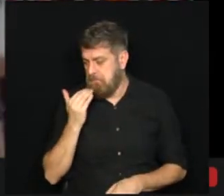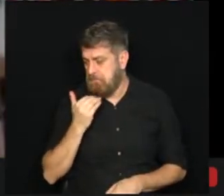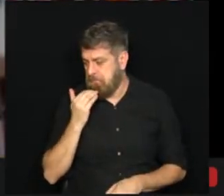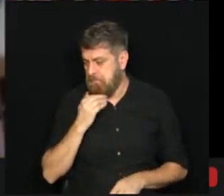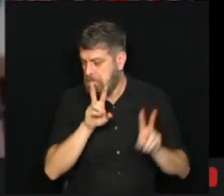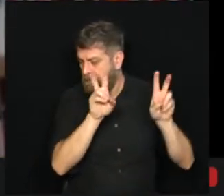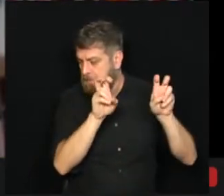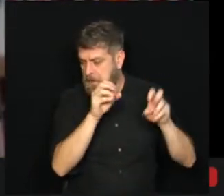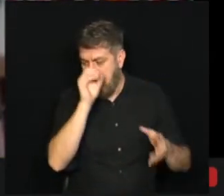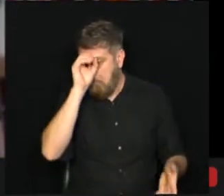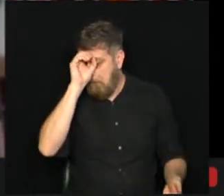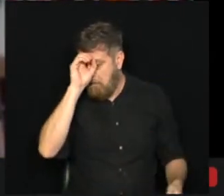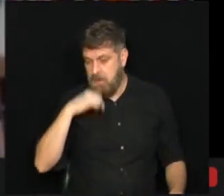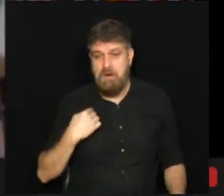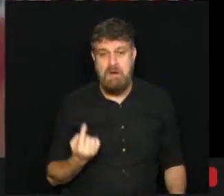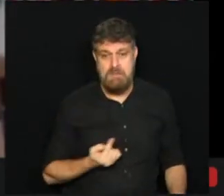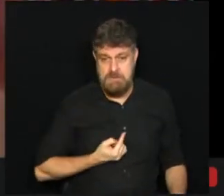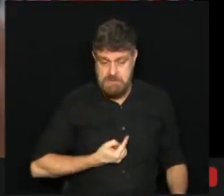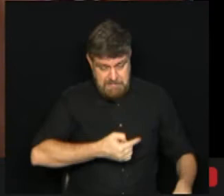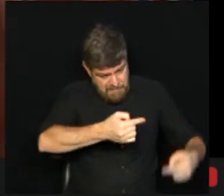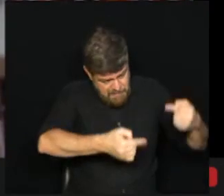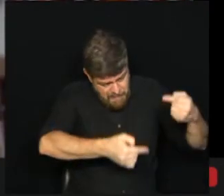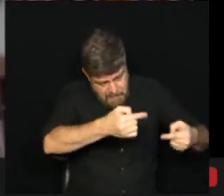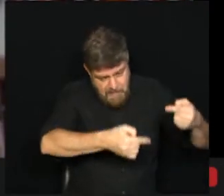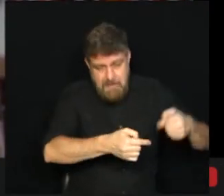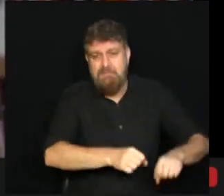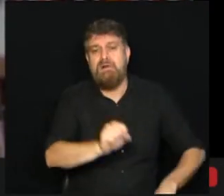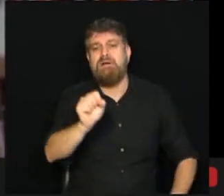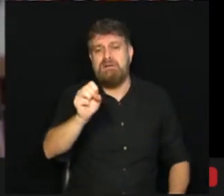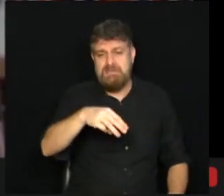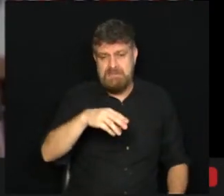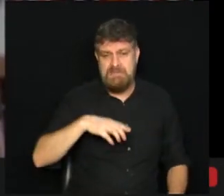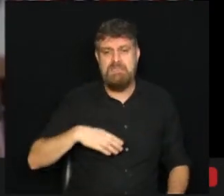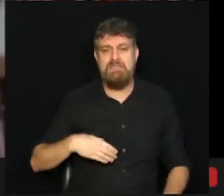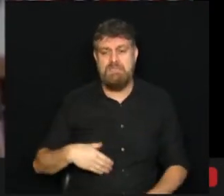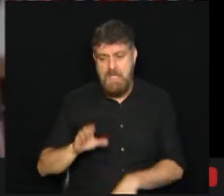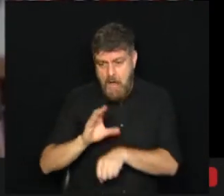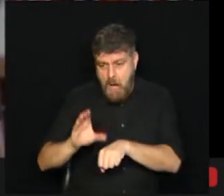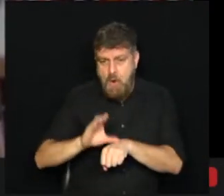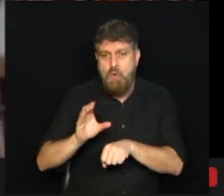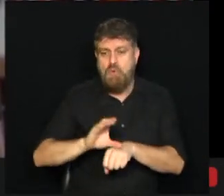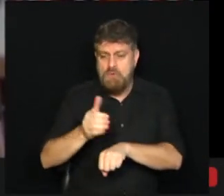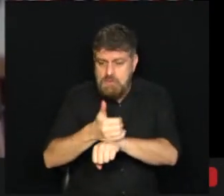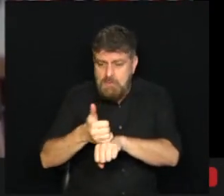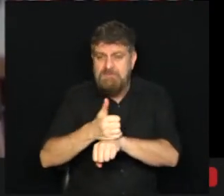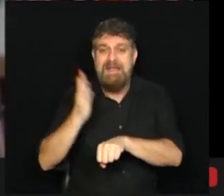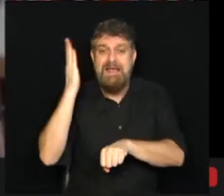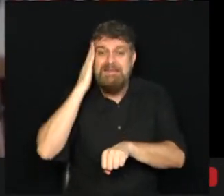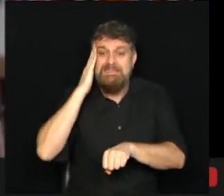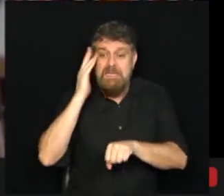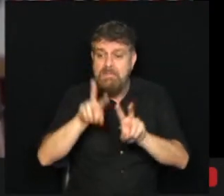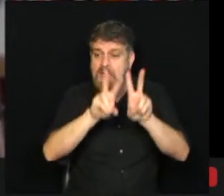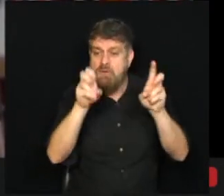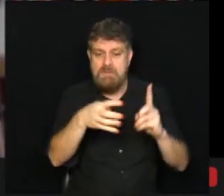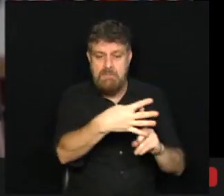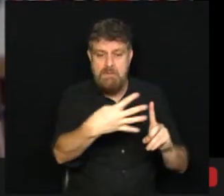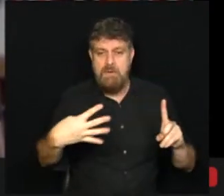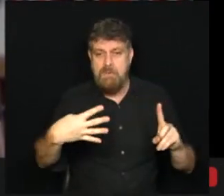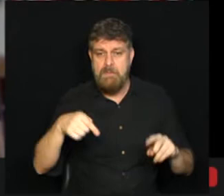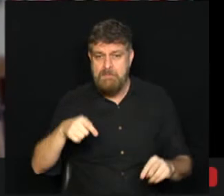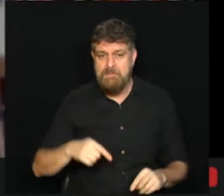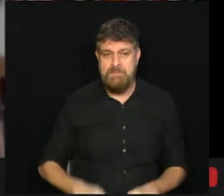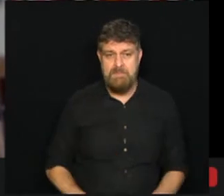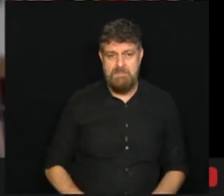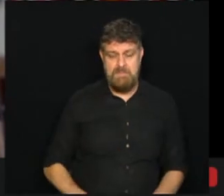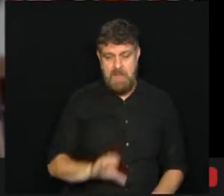nós temos que tratar, quer dizer, ter formação para esses profissionais, mas é obrigação